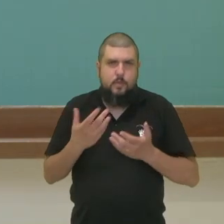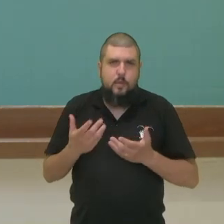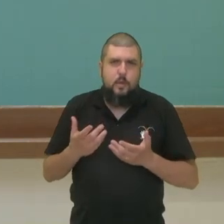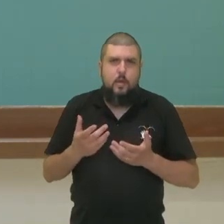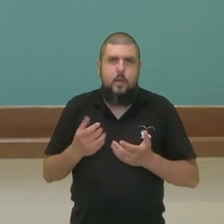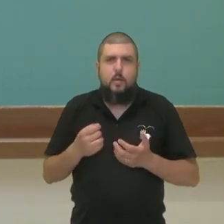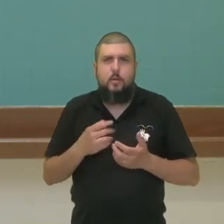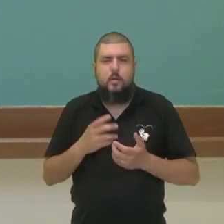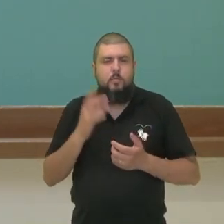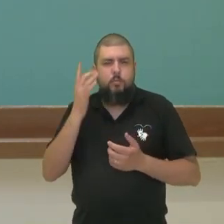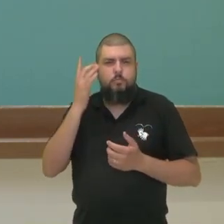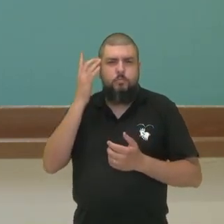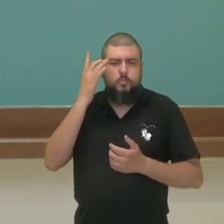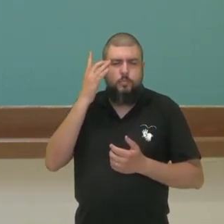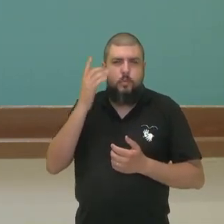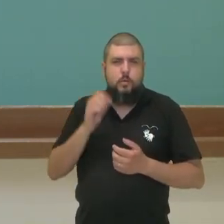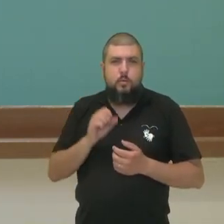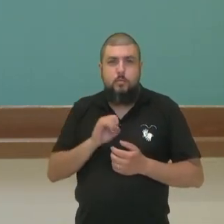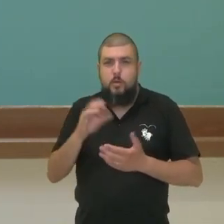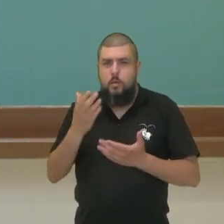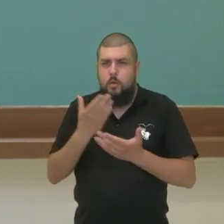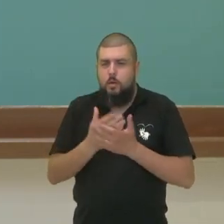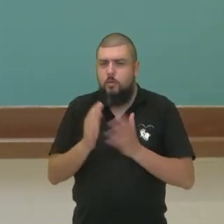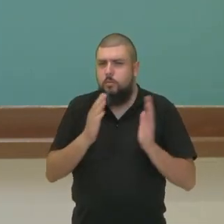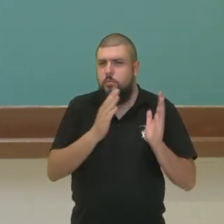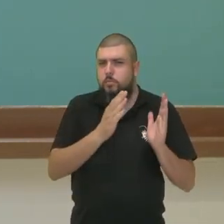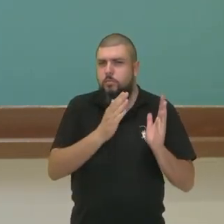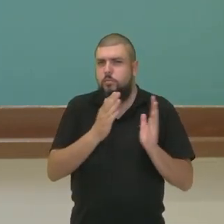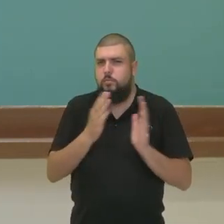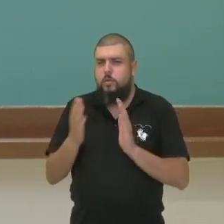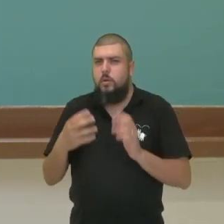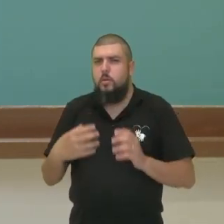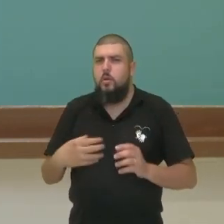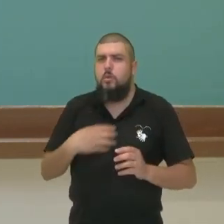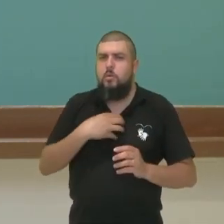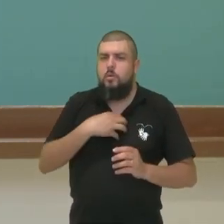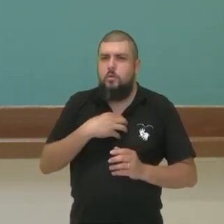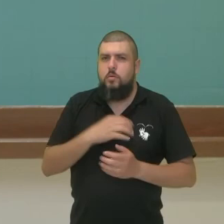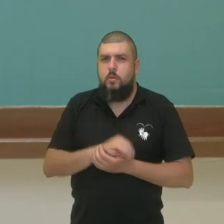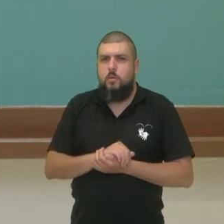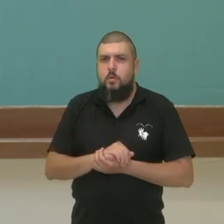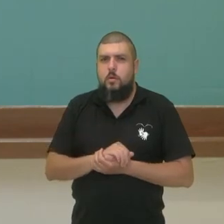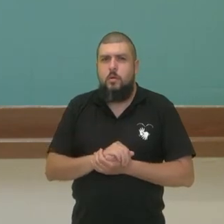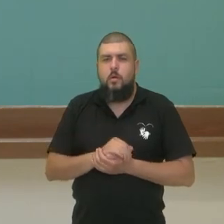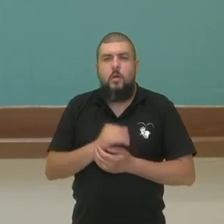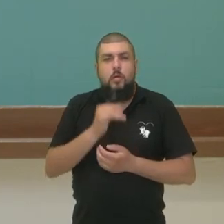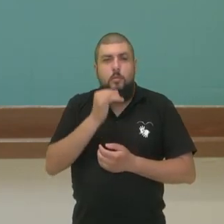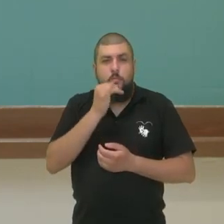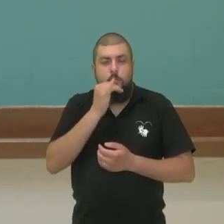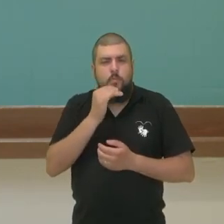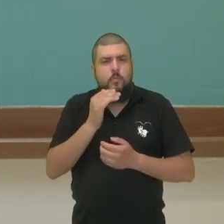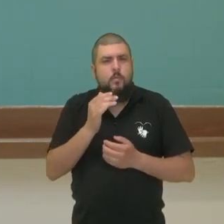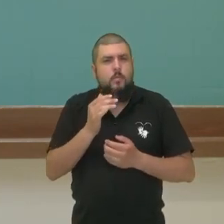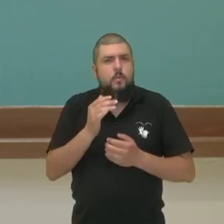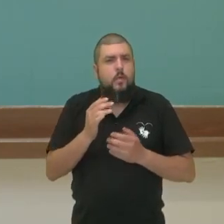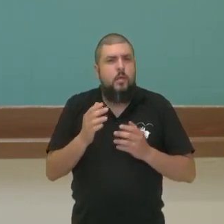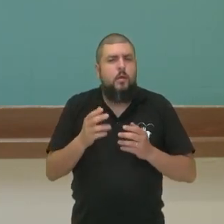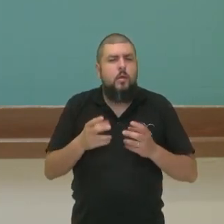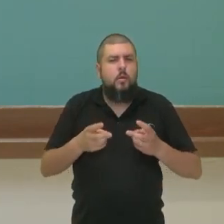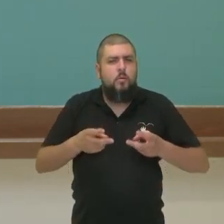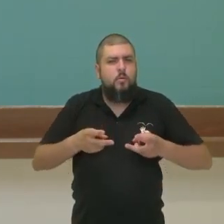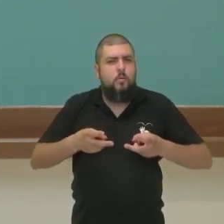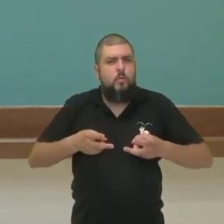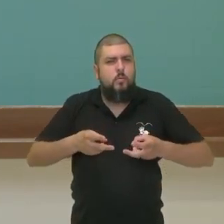esperto na aula. Se você prestar atenção no que te fala na aula aqui, você consegue perceber